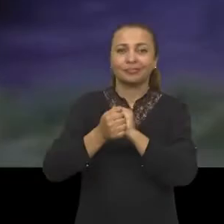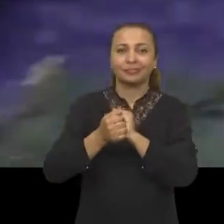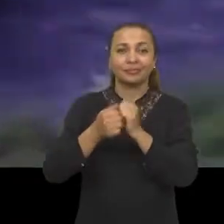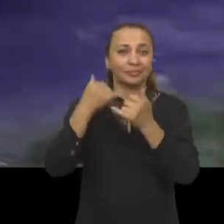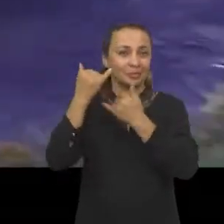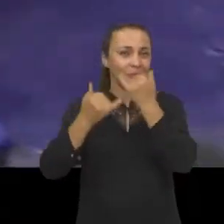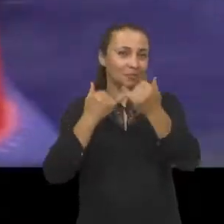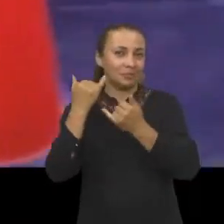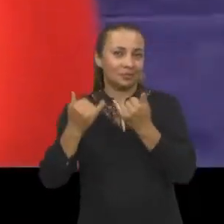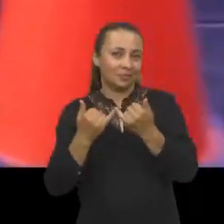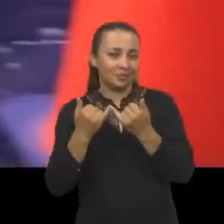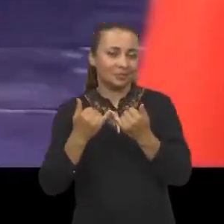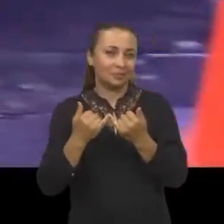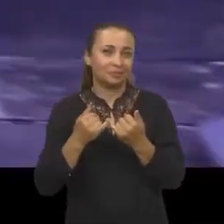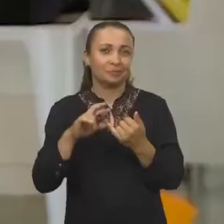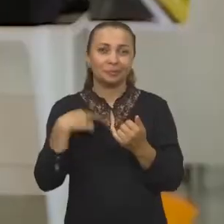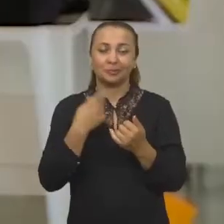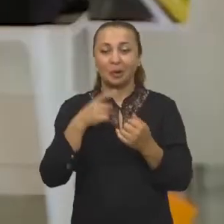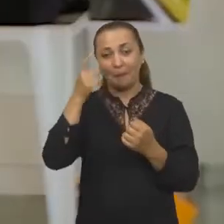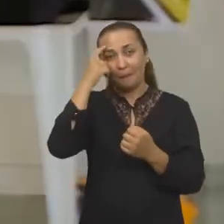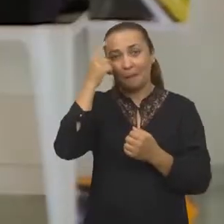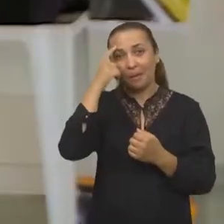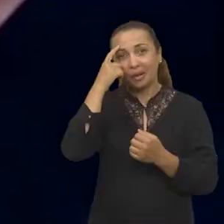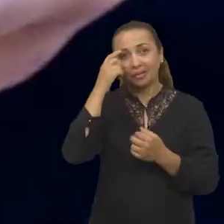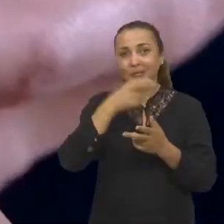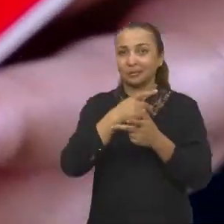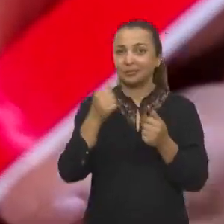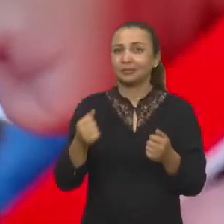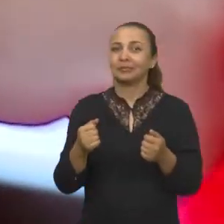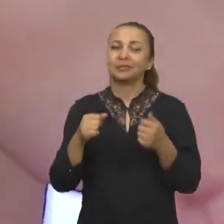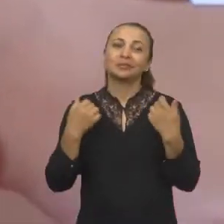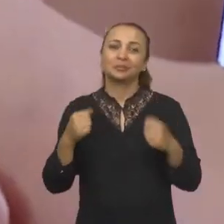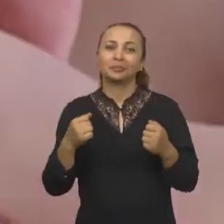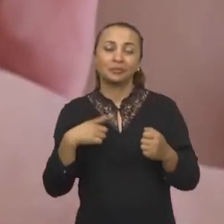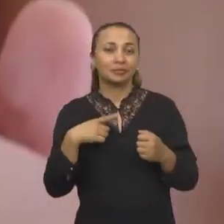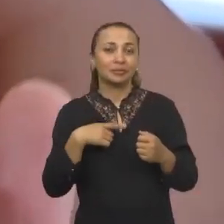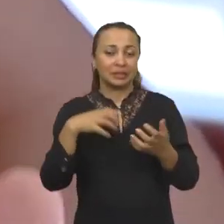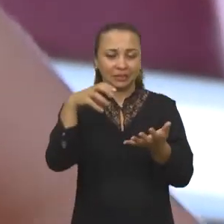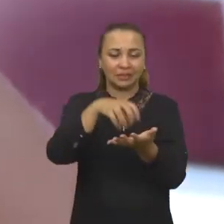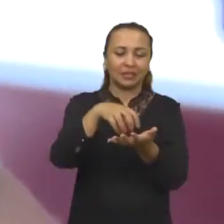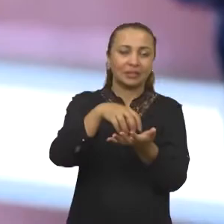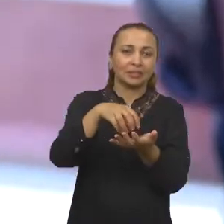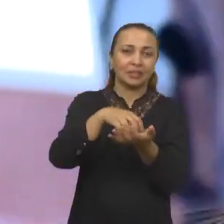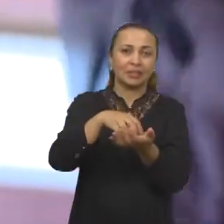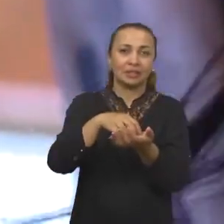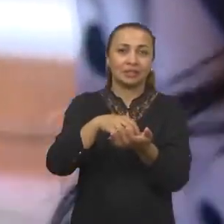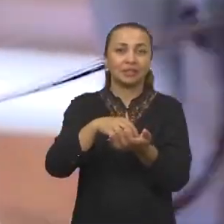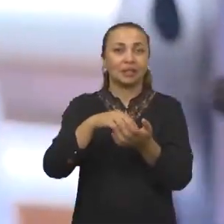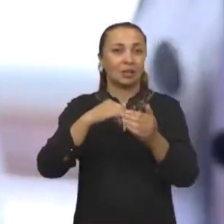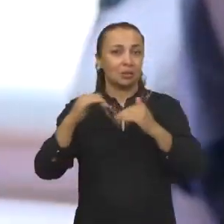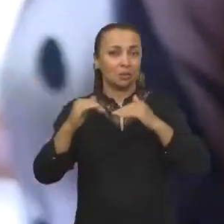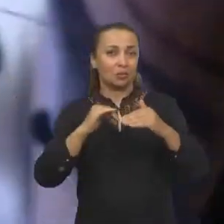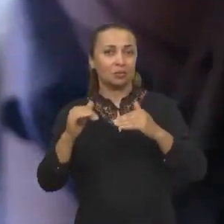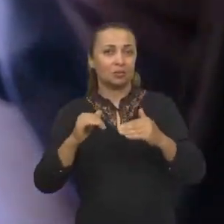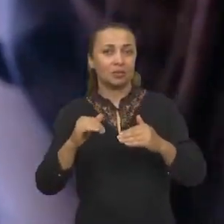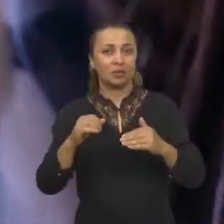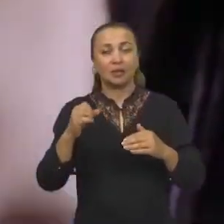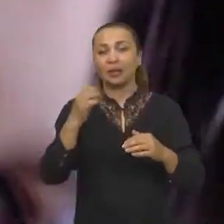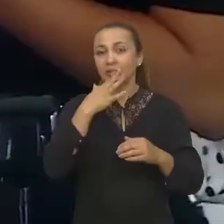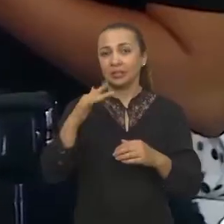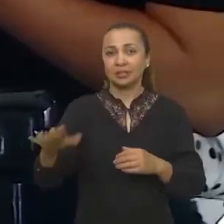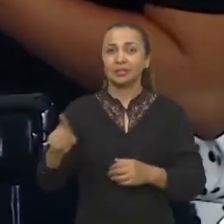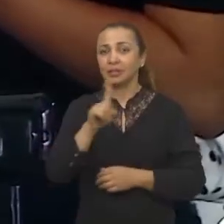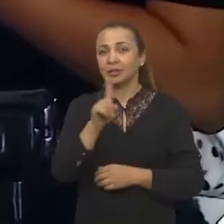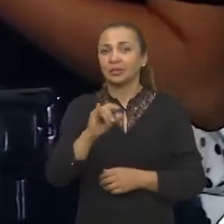da adaptação de carros de brinquedo. A gente começou a pensar em estratégias que fossem mais centradas nos modelos atuais